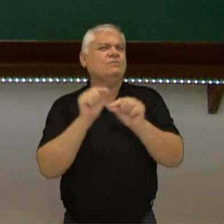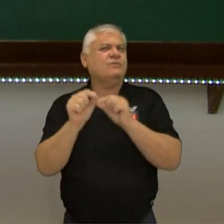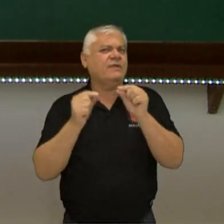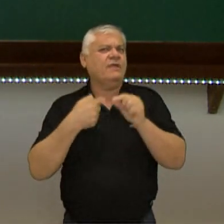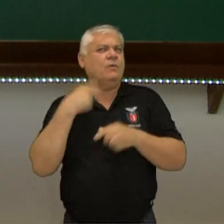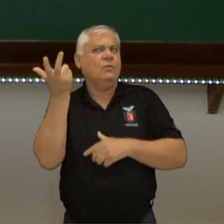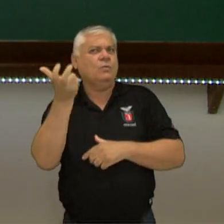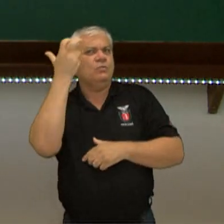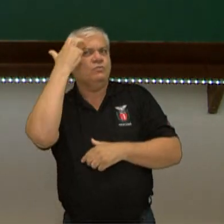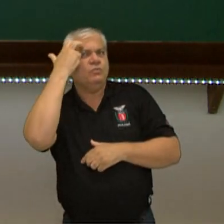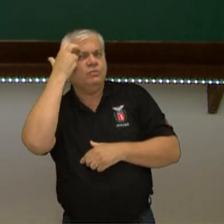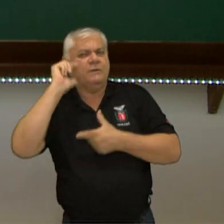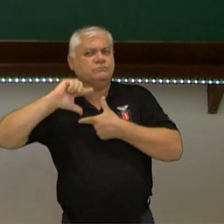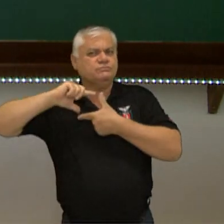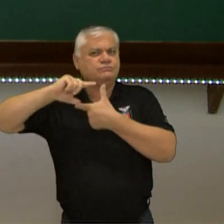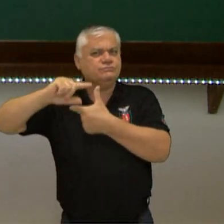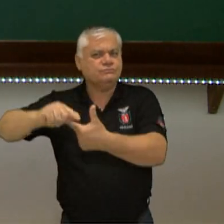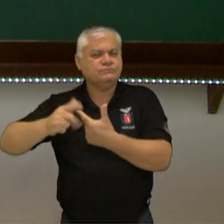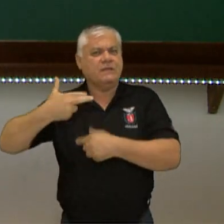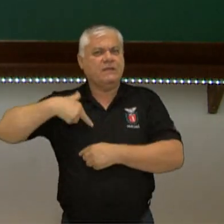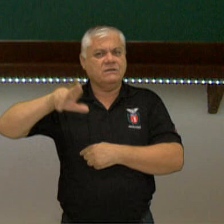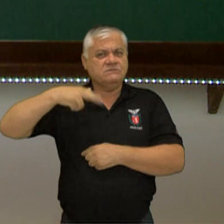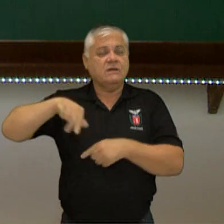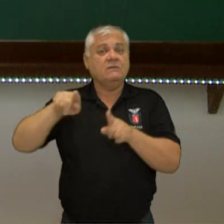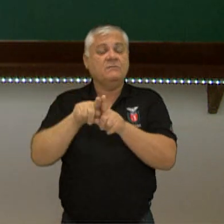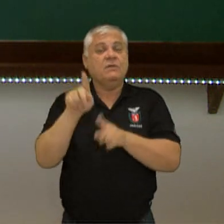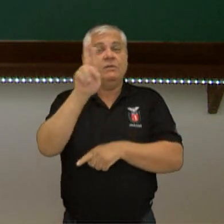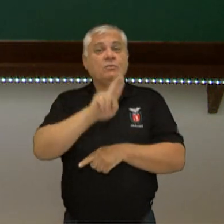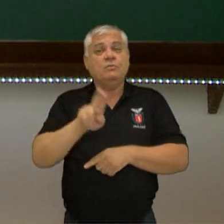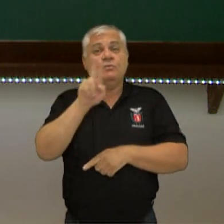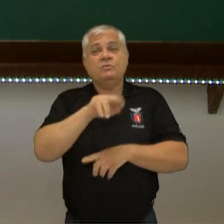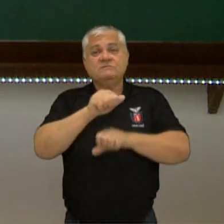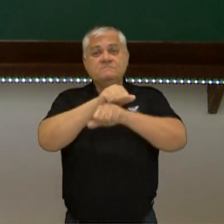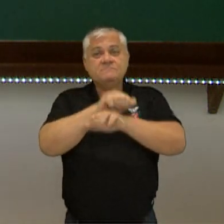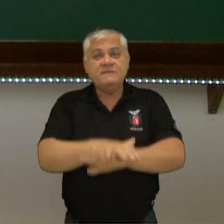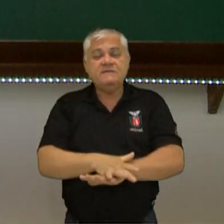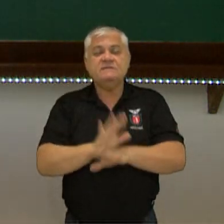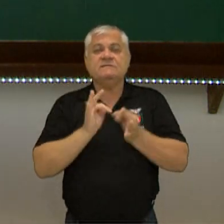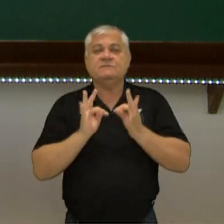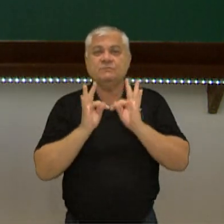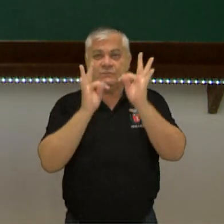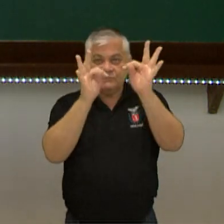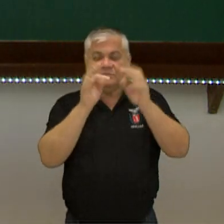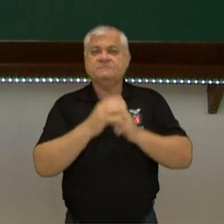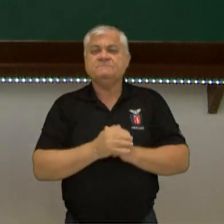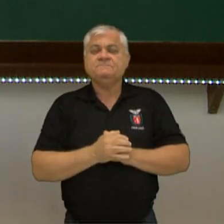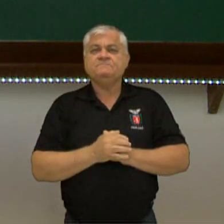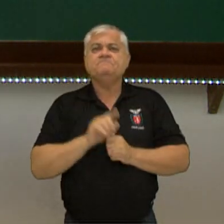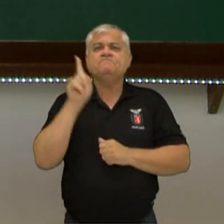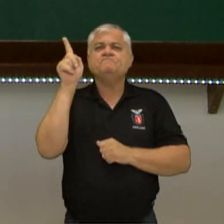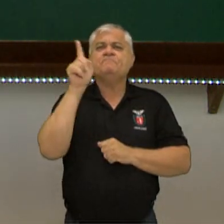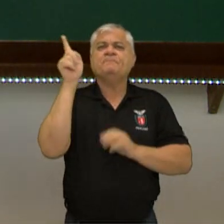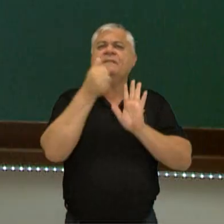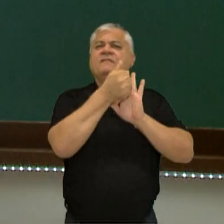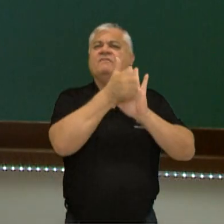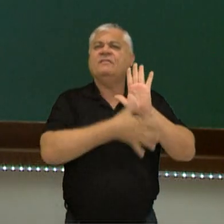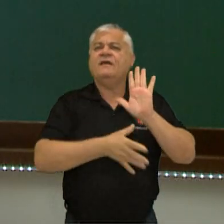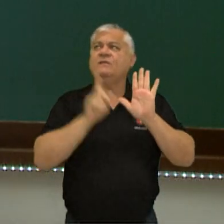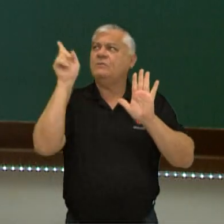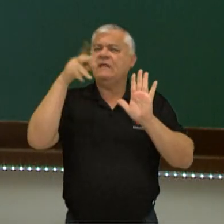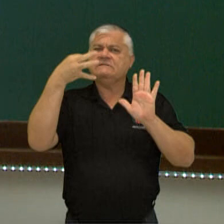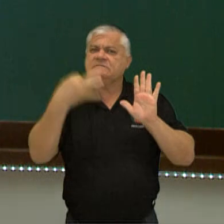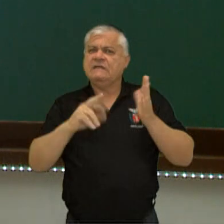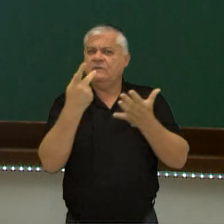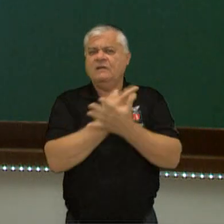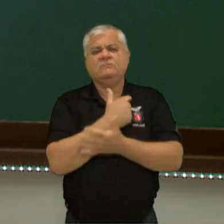de culturas, tradições religiosas, mas também do uso das mídias, das tecnologias. E essa atividade não tem bem certo